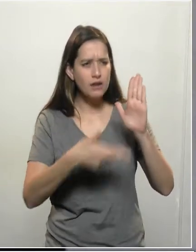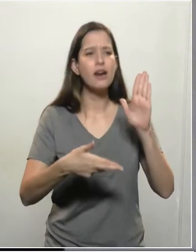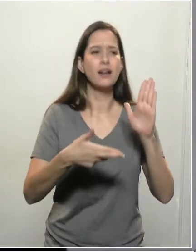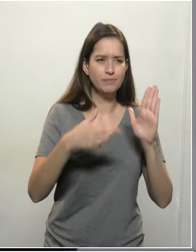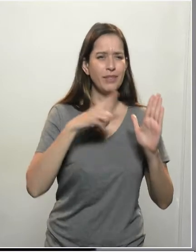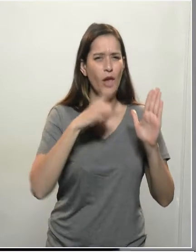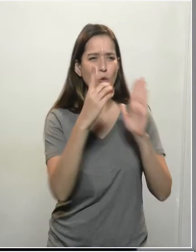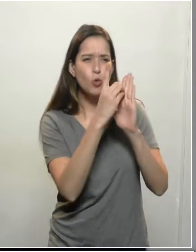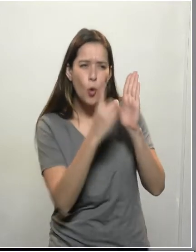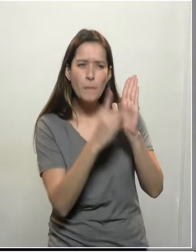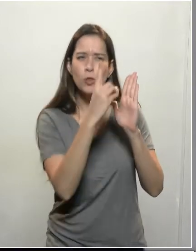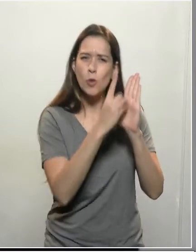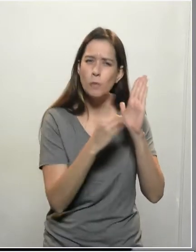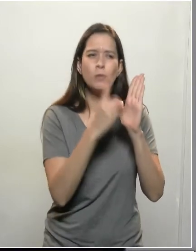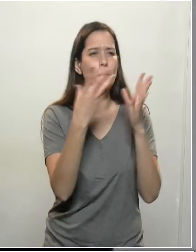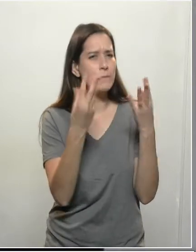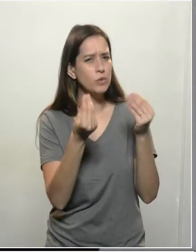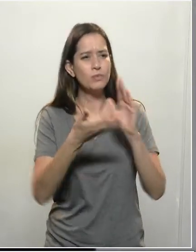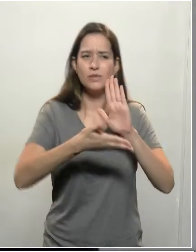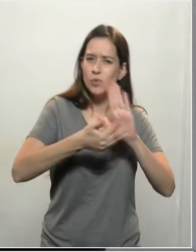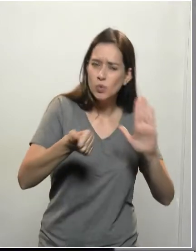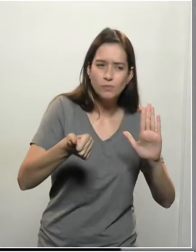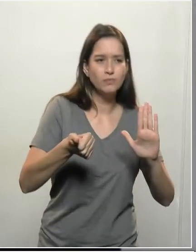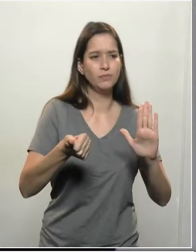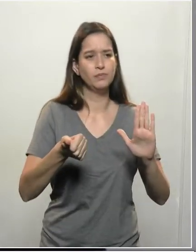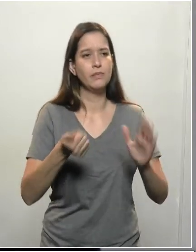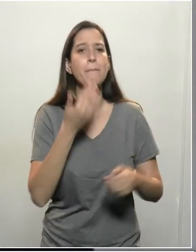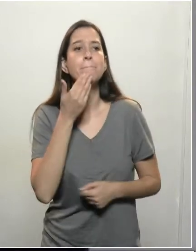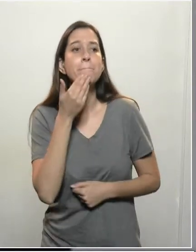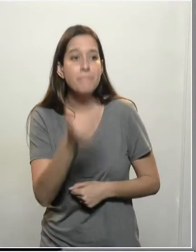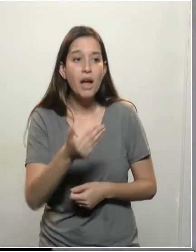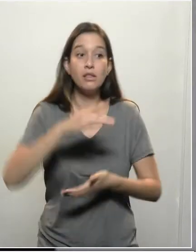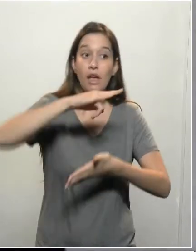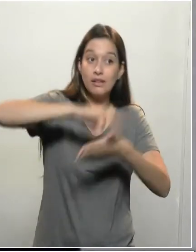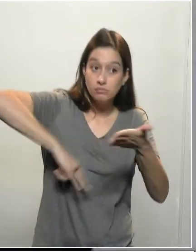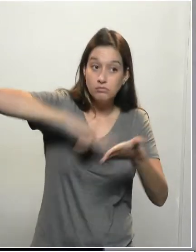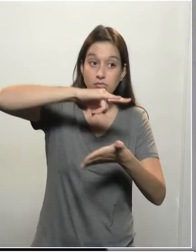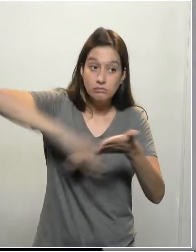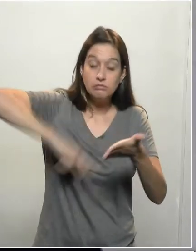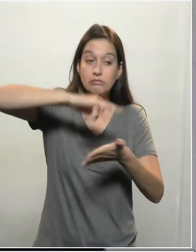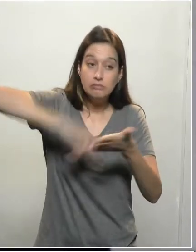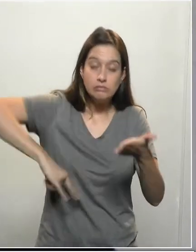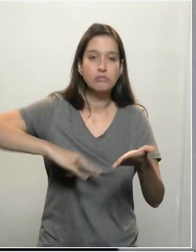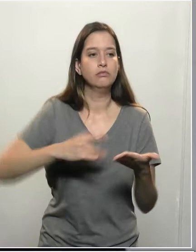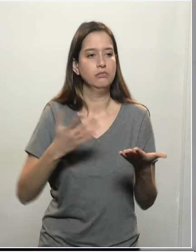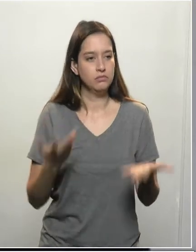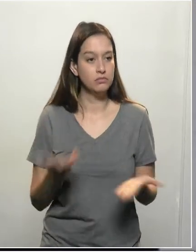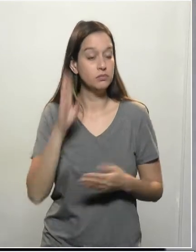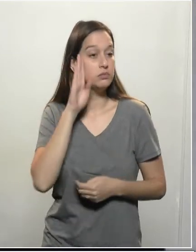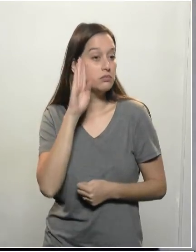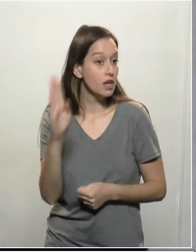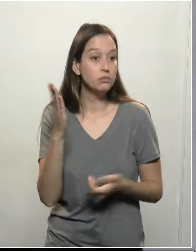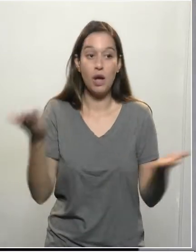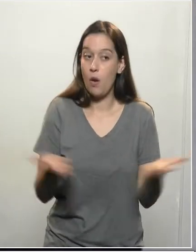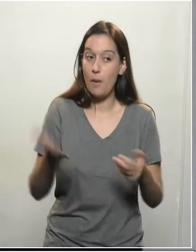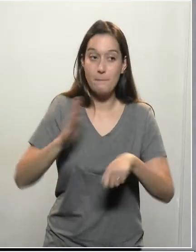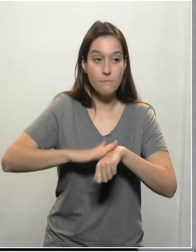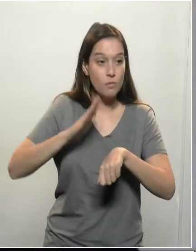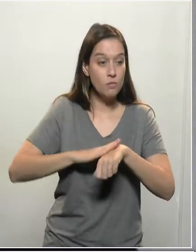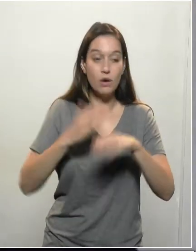documento, o excesso de pedido de certidões, principalmente nesse período em que as empresas não têm condições